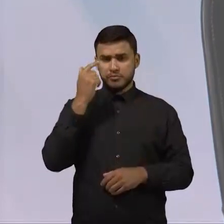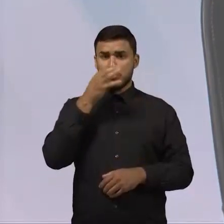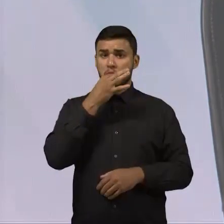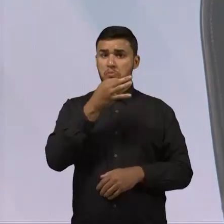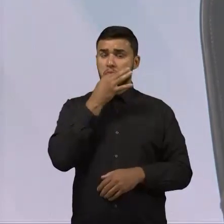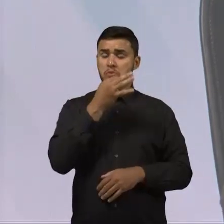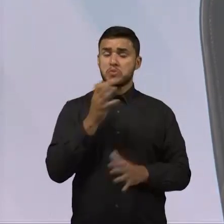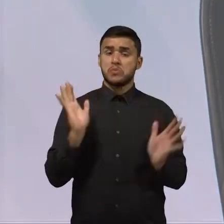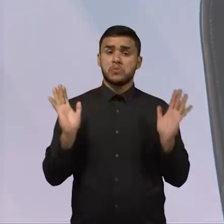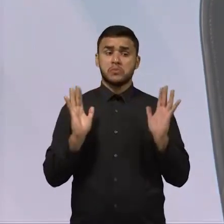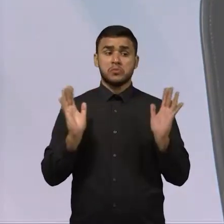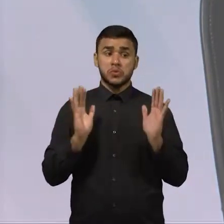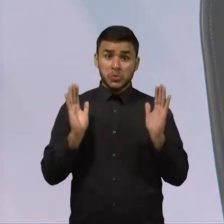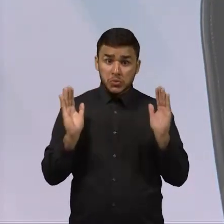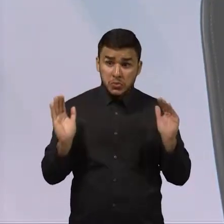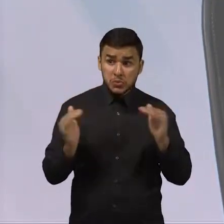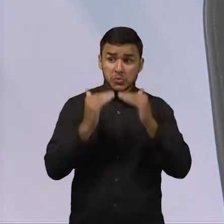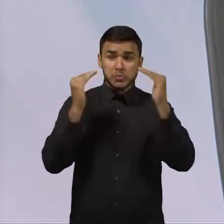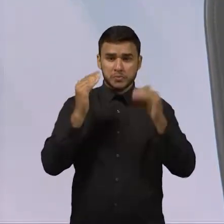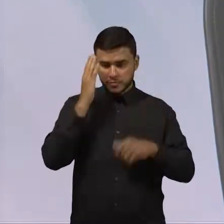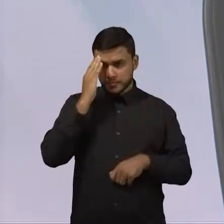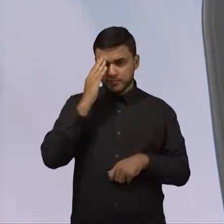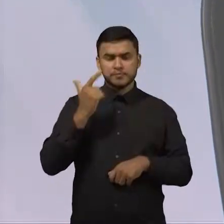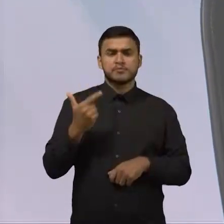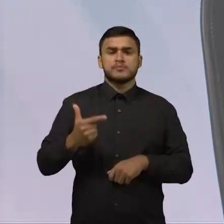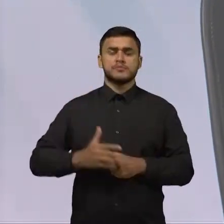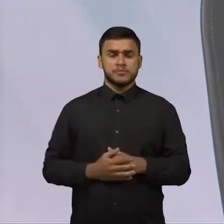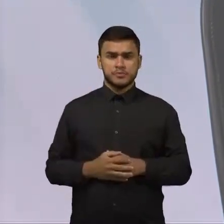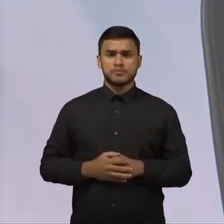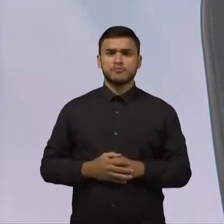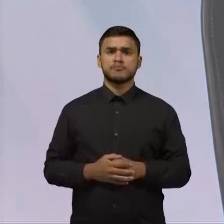argumento de sensatez,